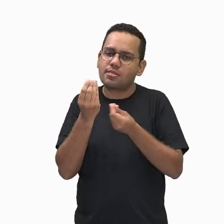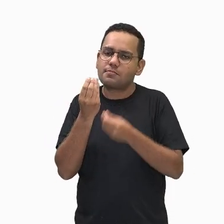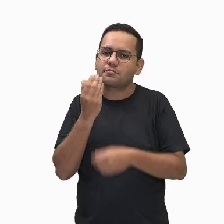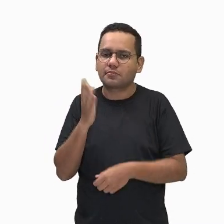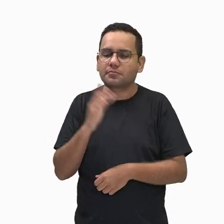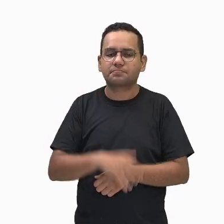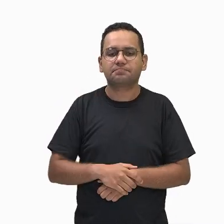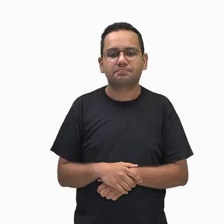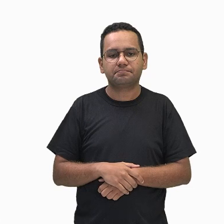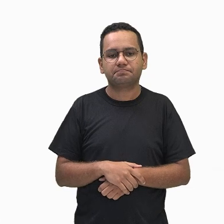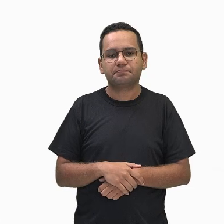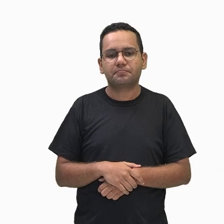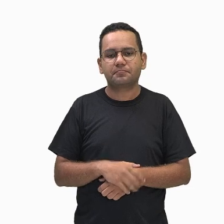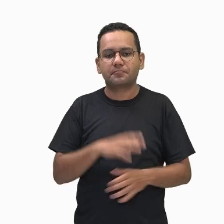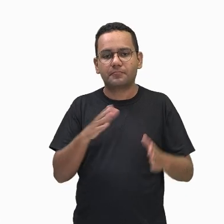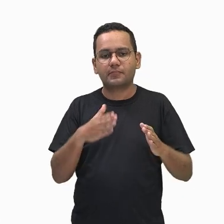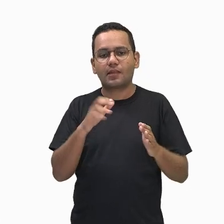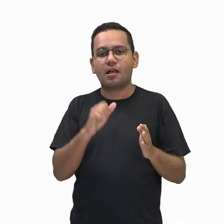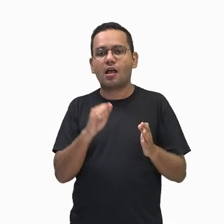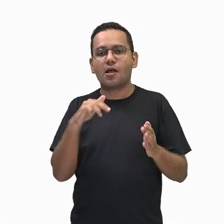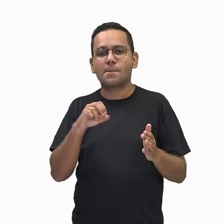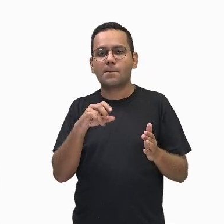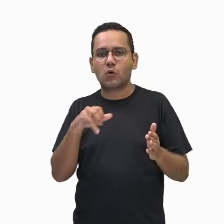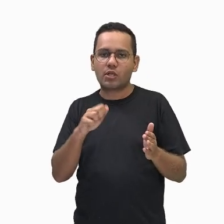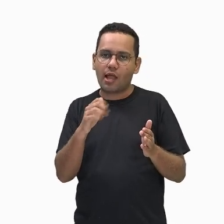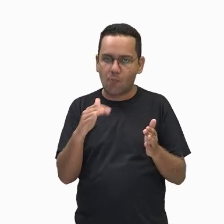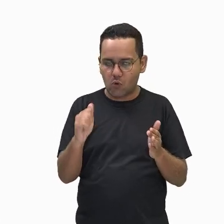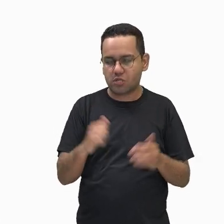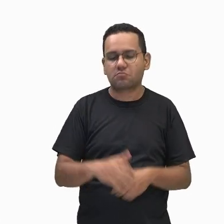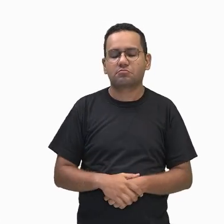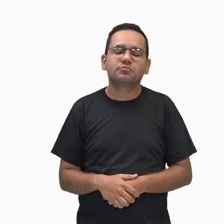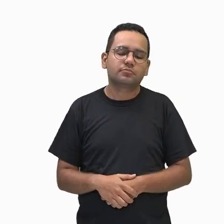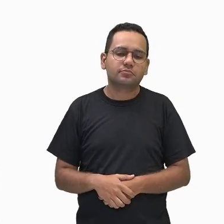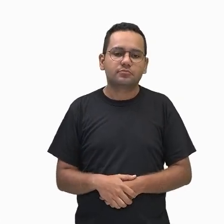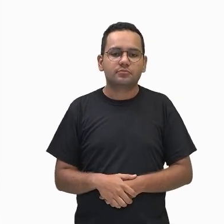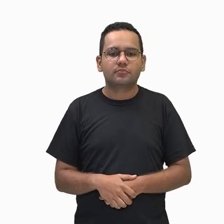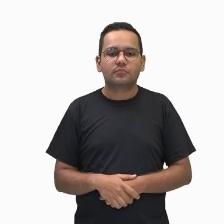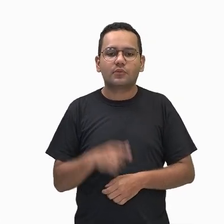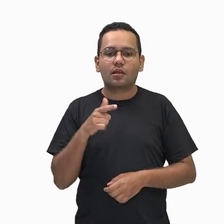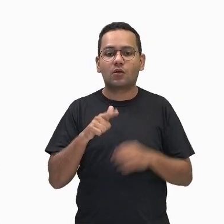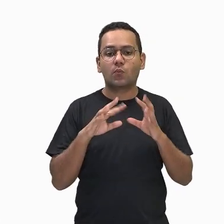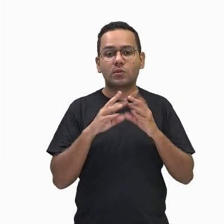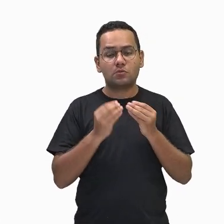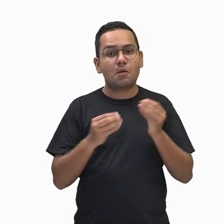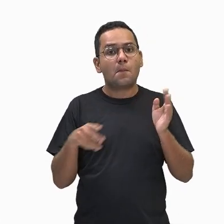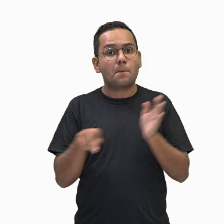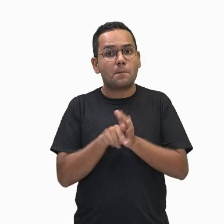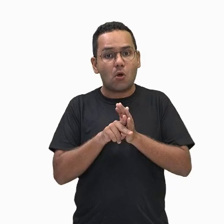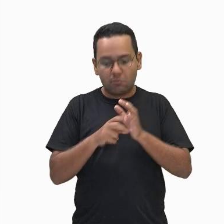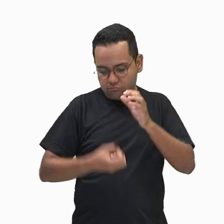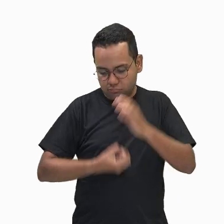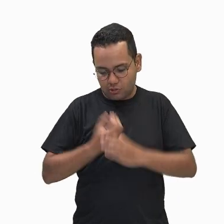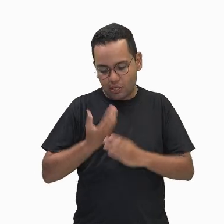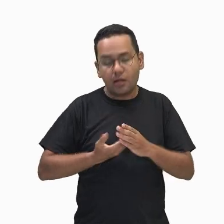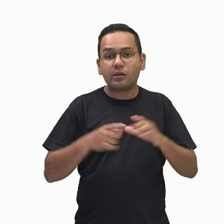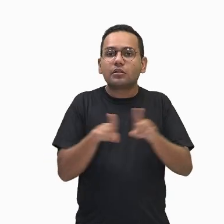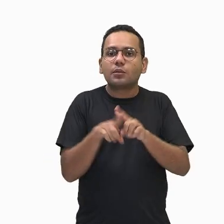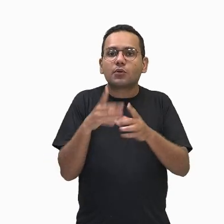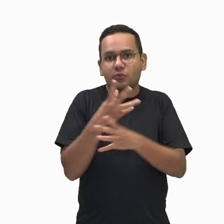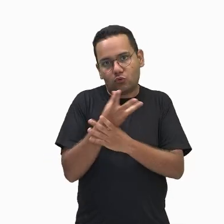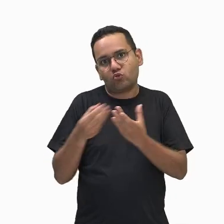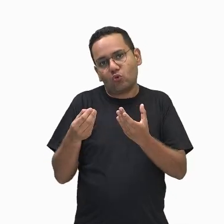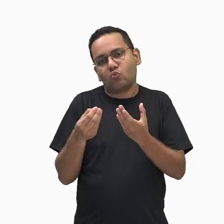certo? A amônia, que é uma substância também que inclusive o nosso corpo produz e excreta, isso aí como